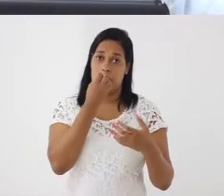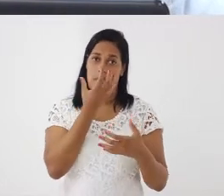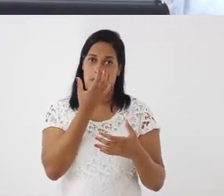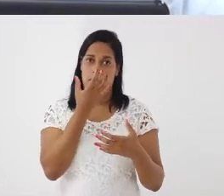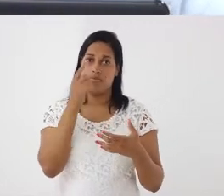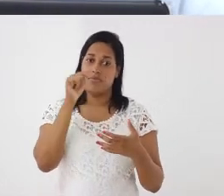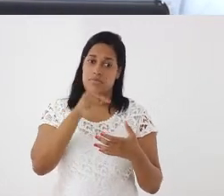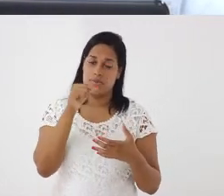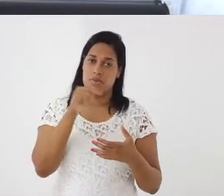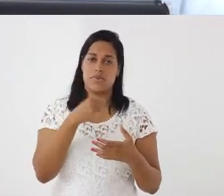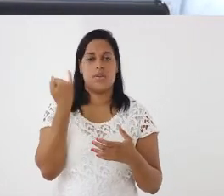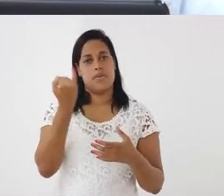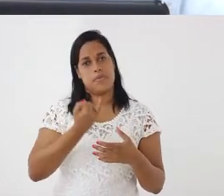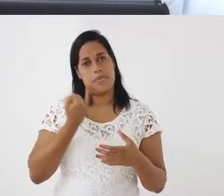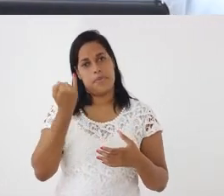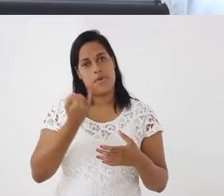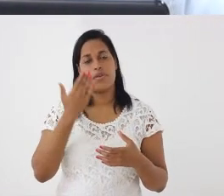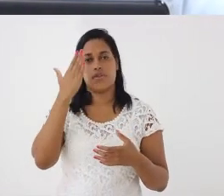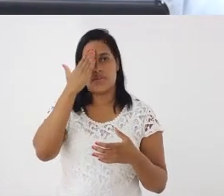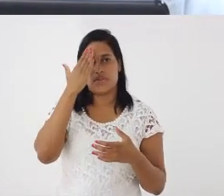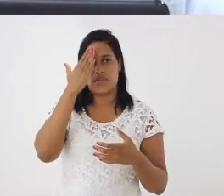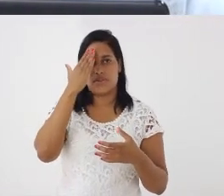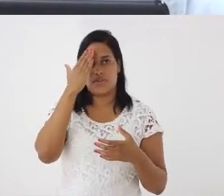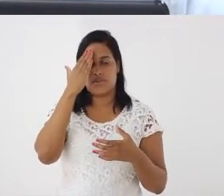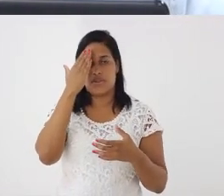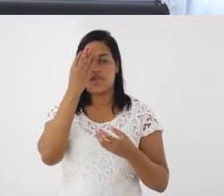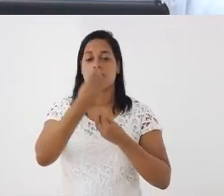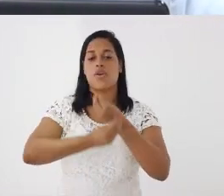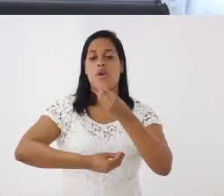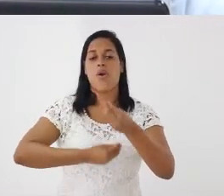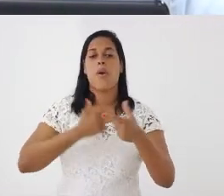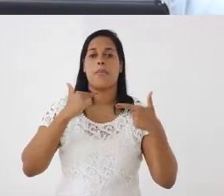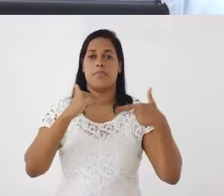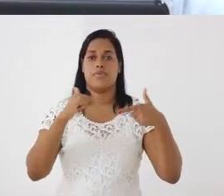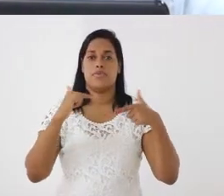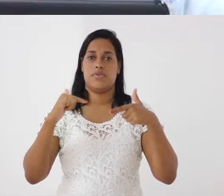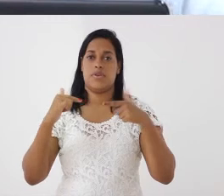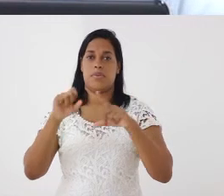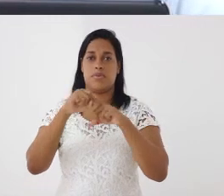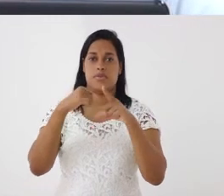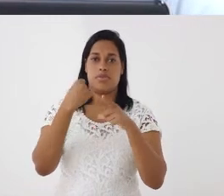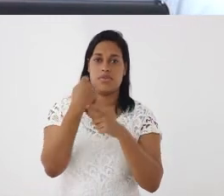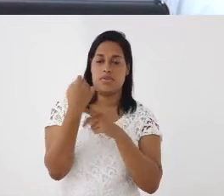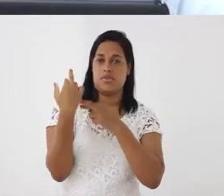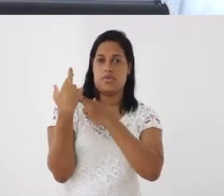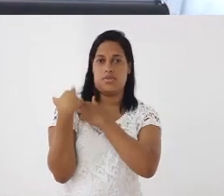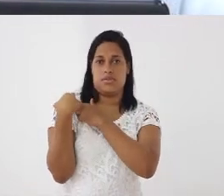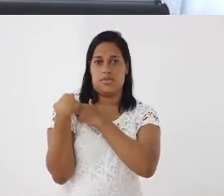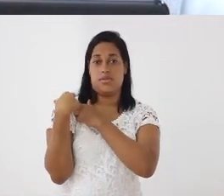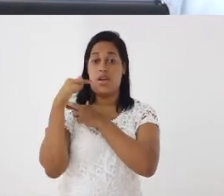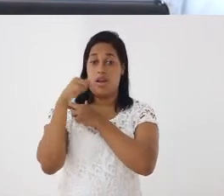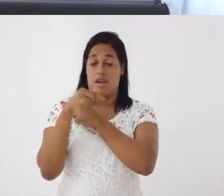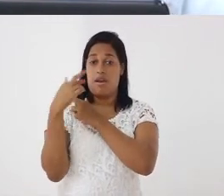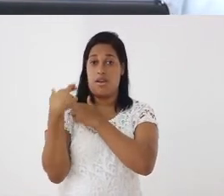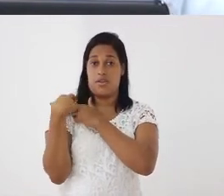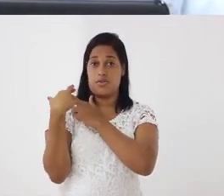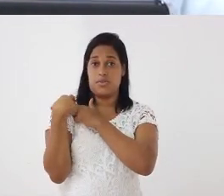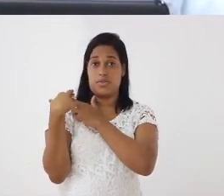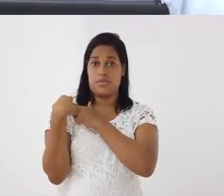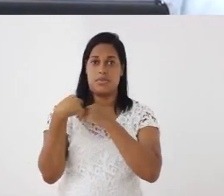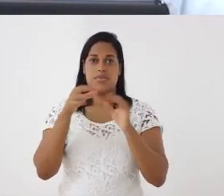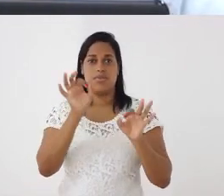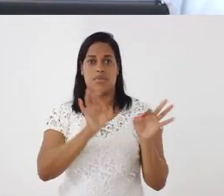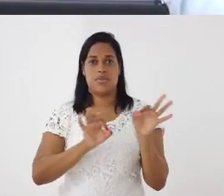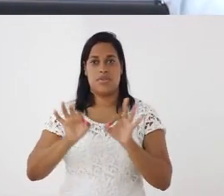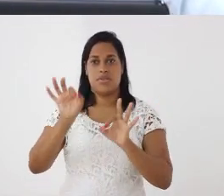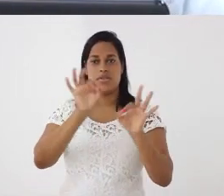Gente, com isso, é importante entendermos a amplitude de ações socialmente responsáveis, a responsabilidade